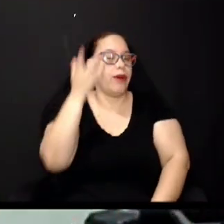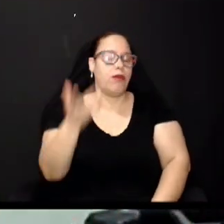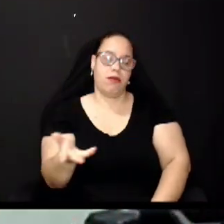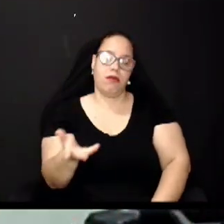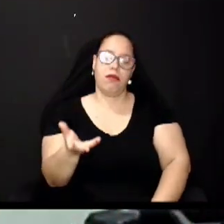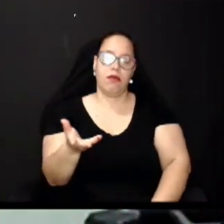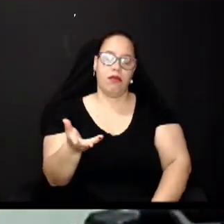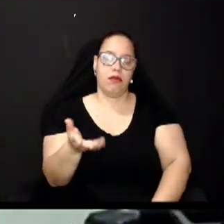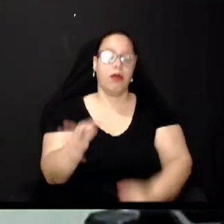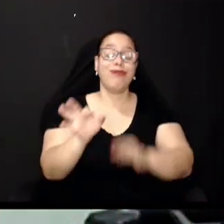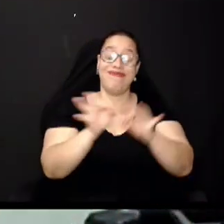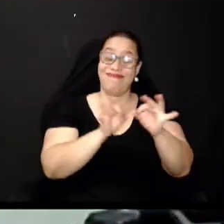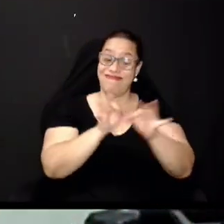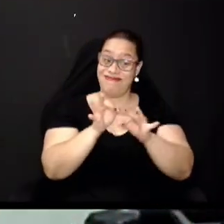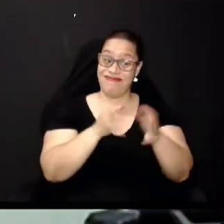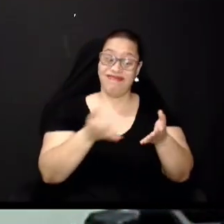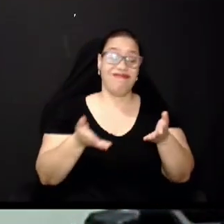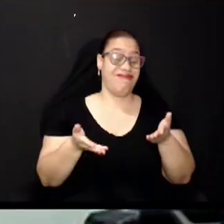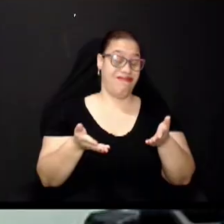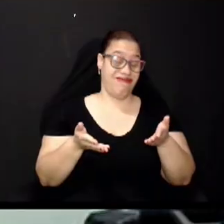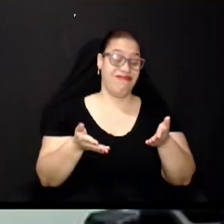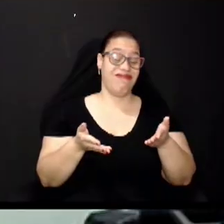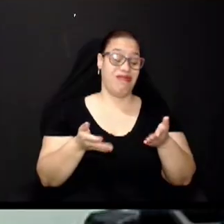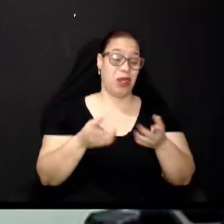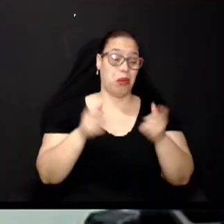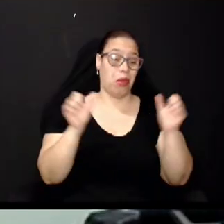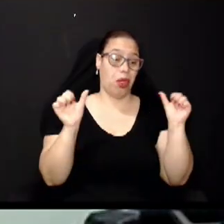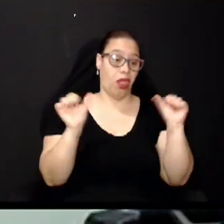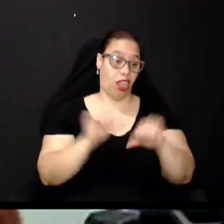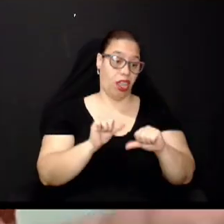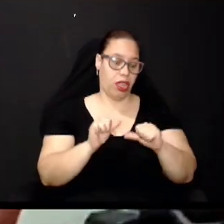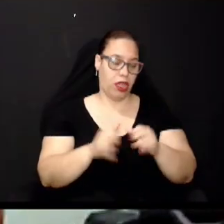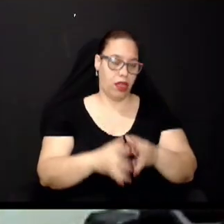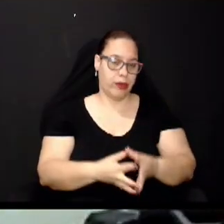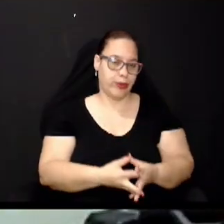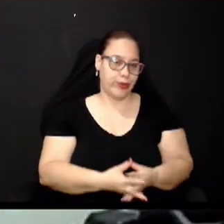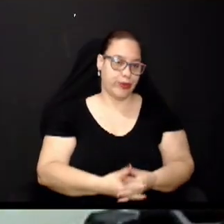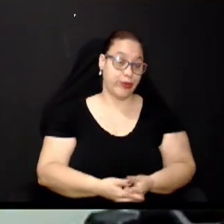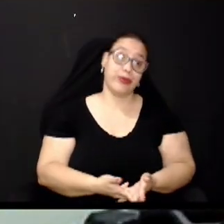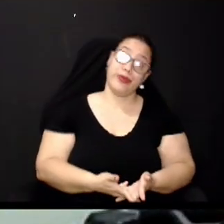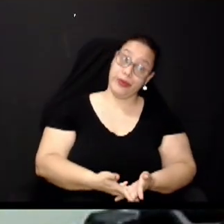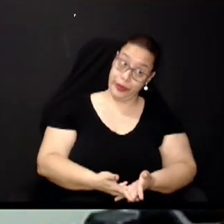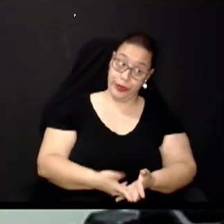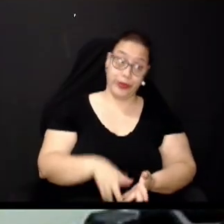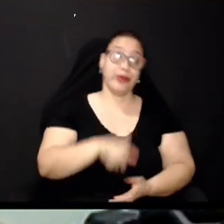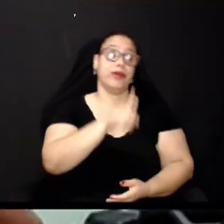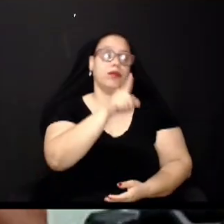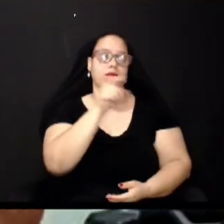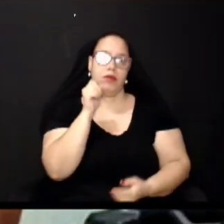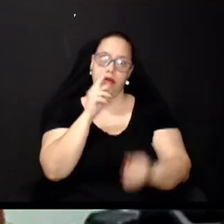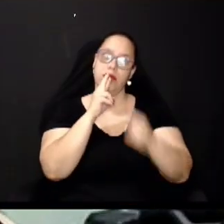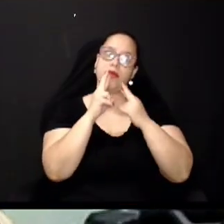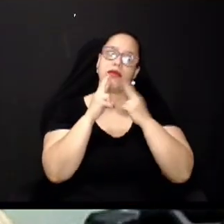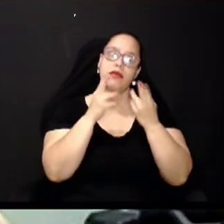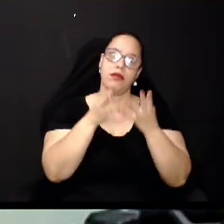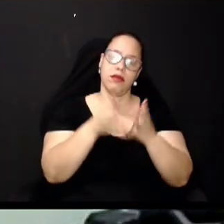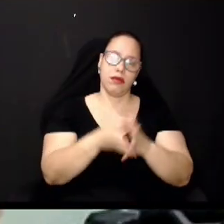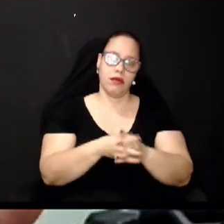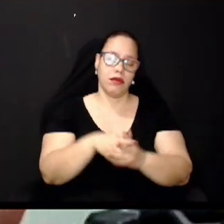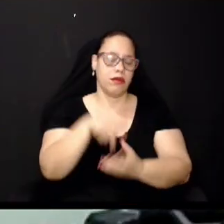preparada para o pior. Então, quando ela sai do relacionamento, ela